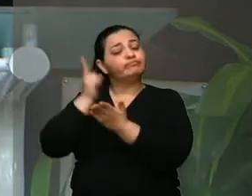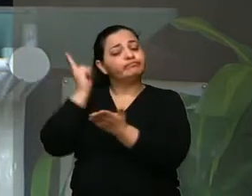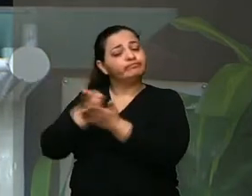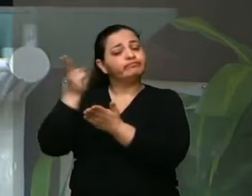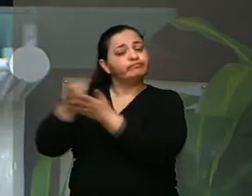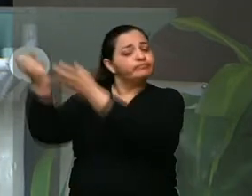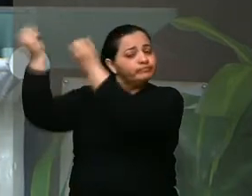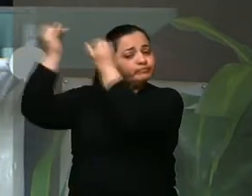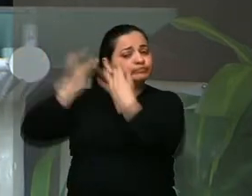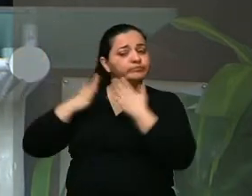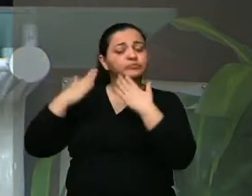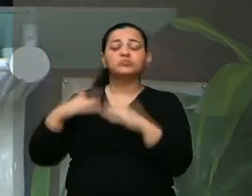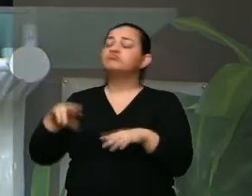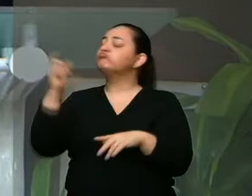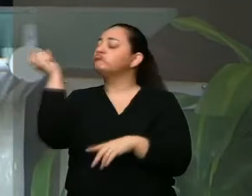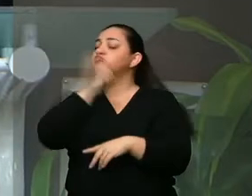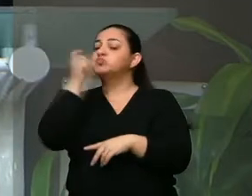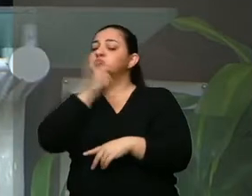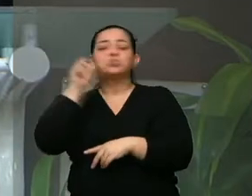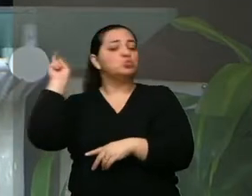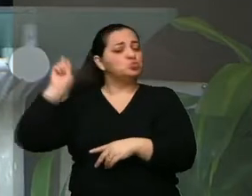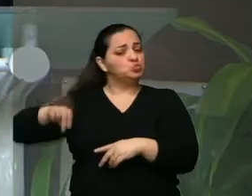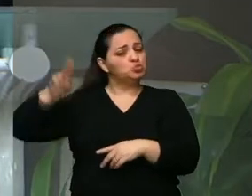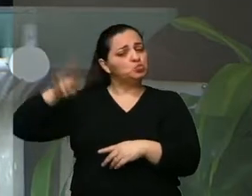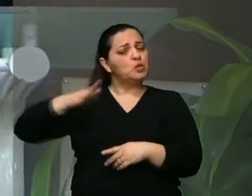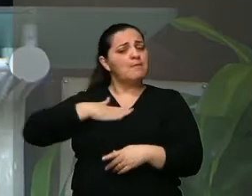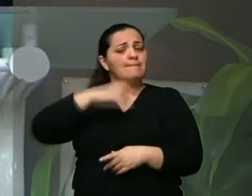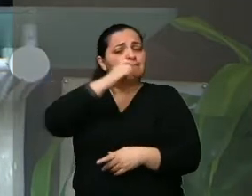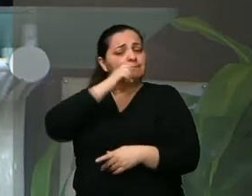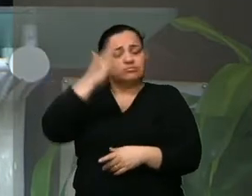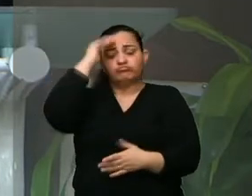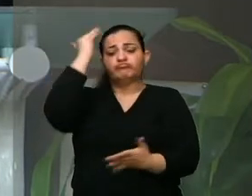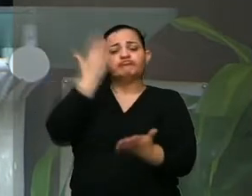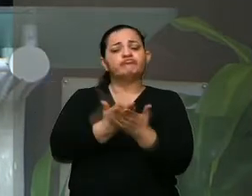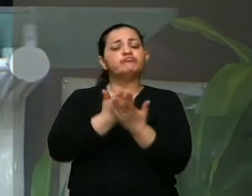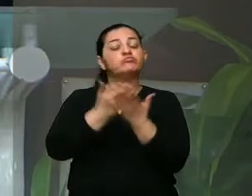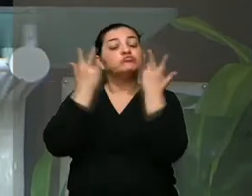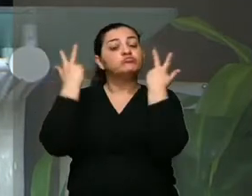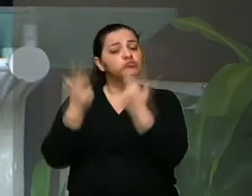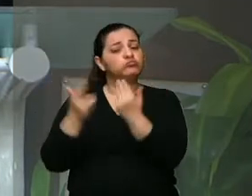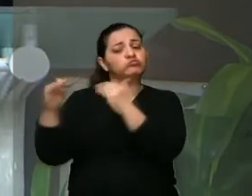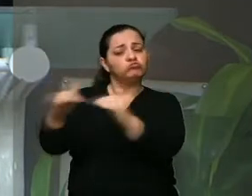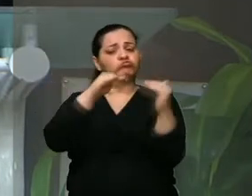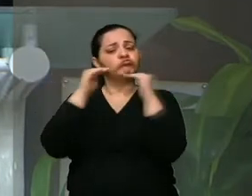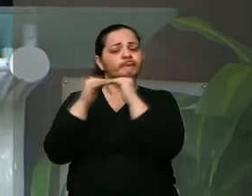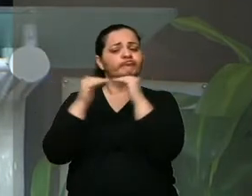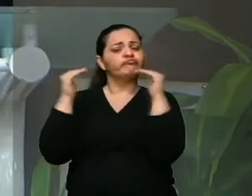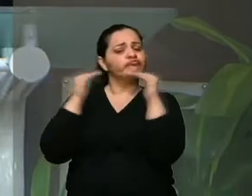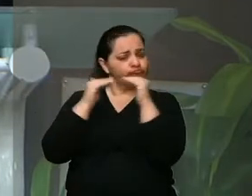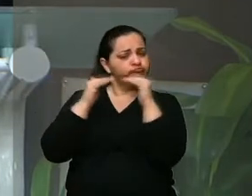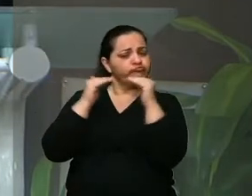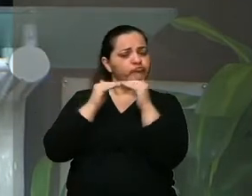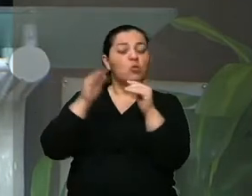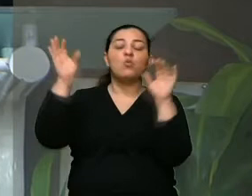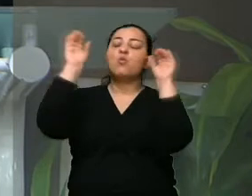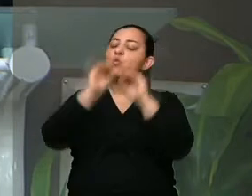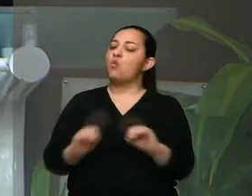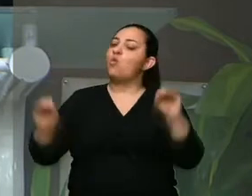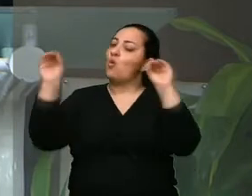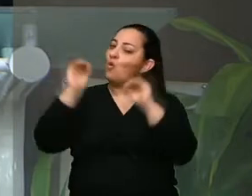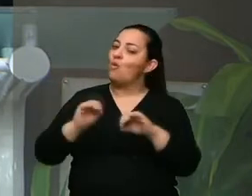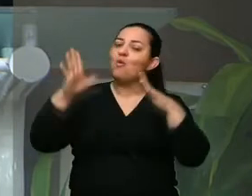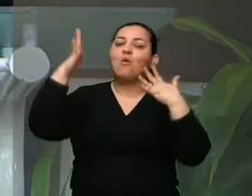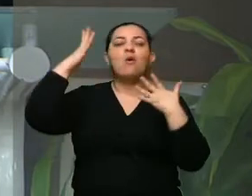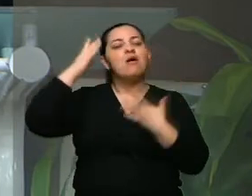o meu pai não pode mentir eu creio nisso exatamente da maneira que ele disse otto como o pai